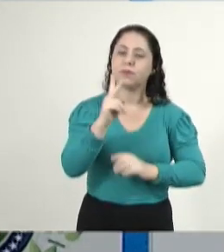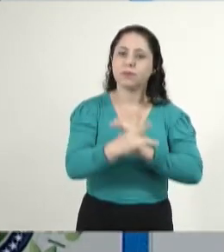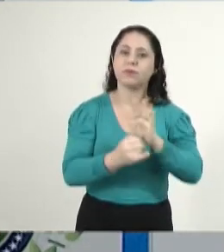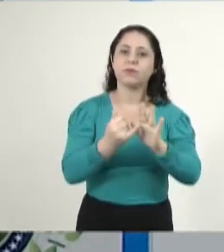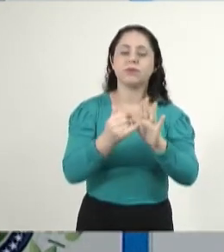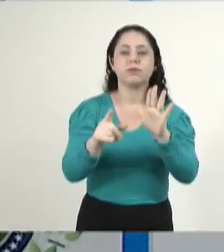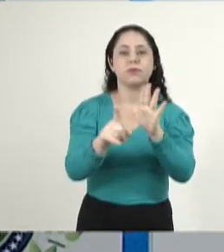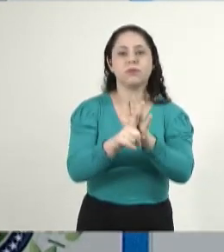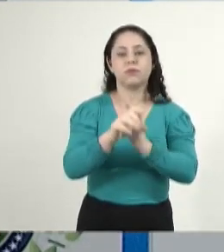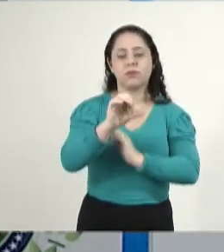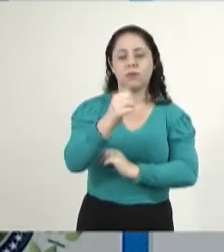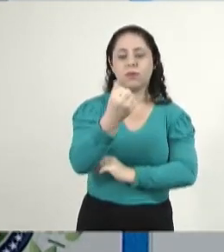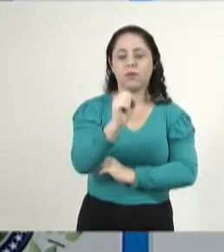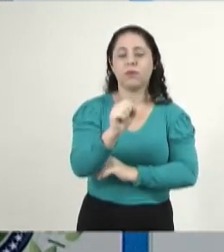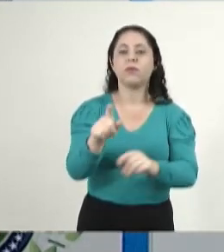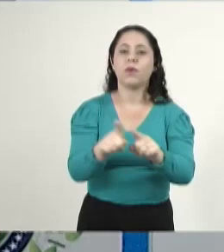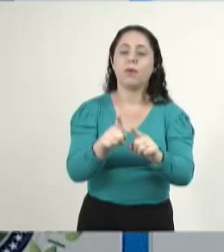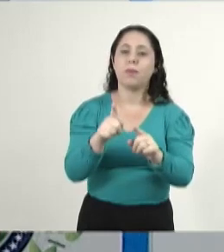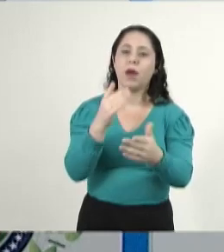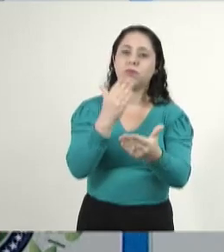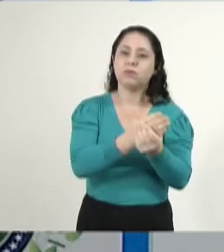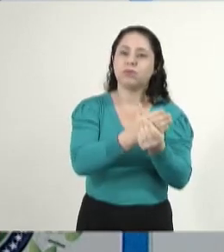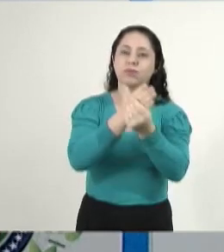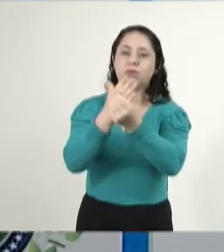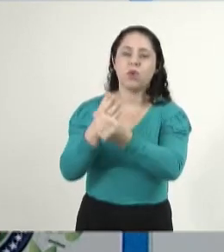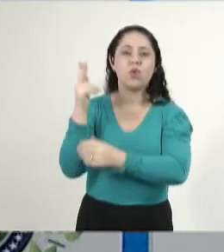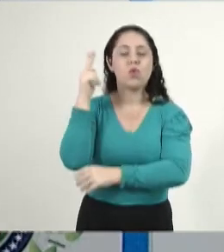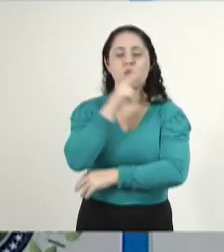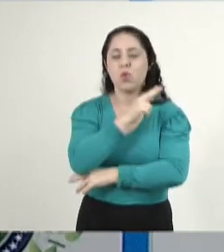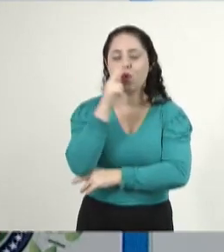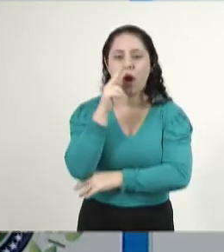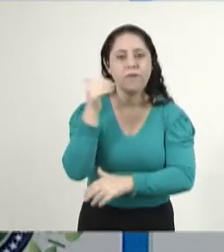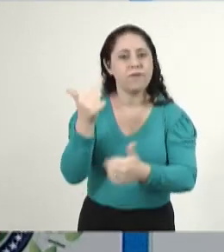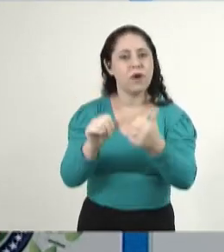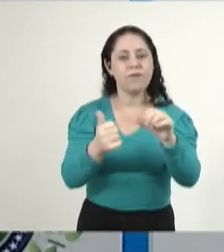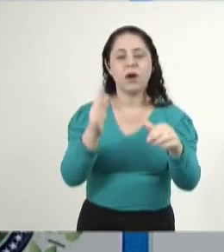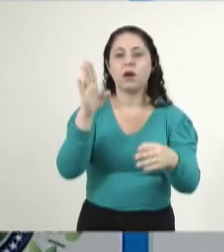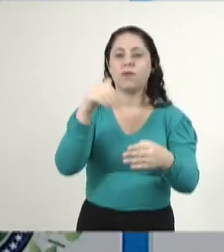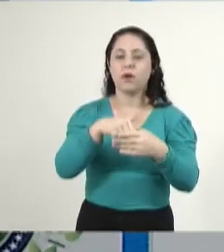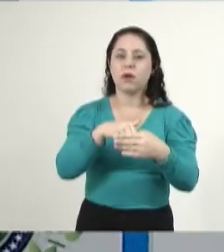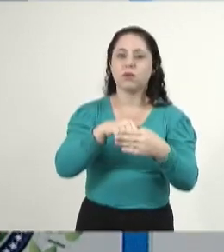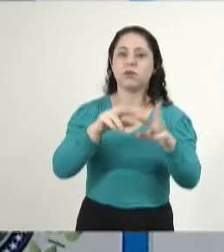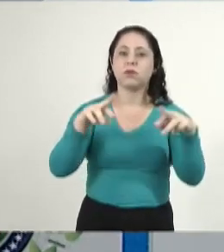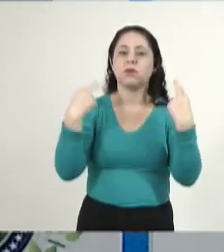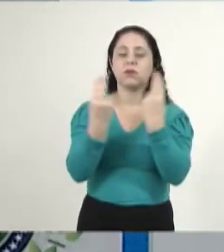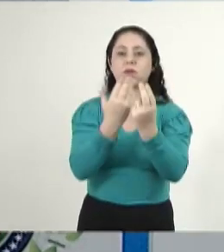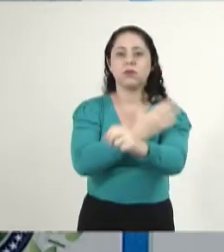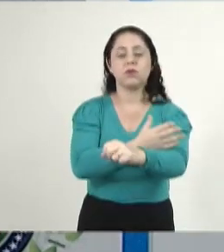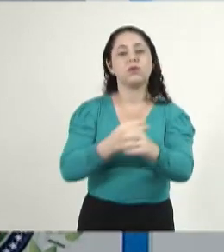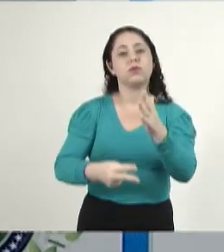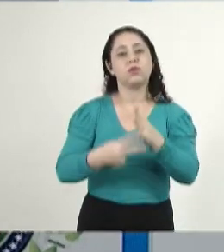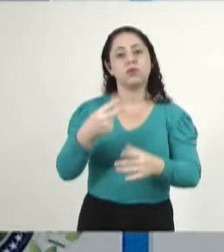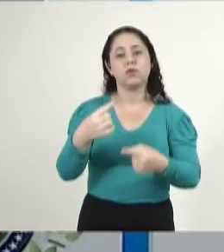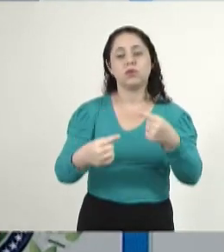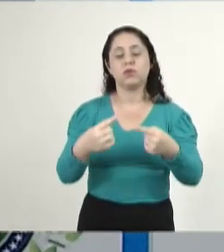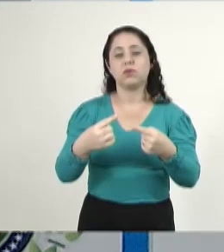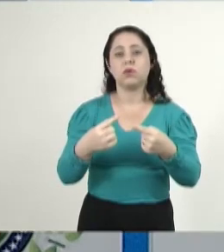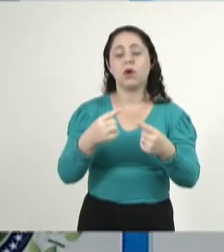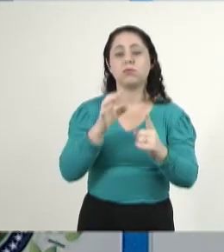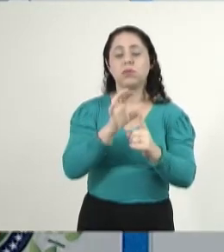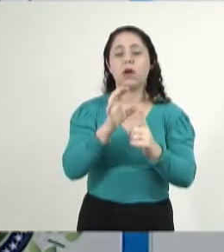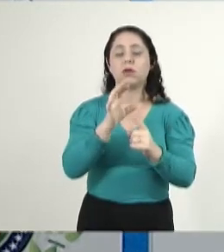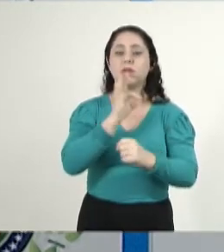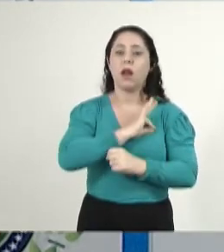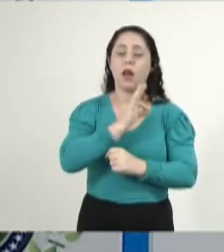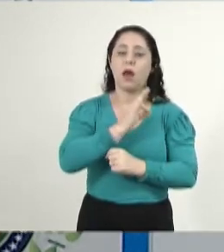projeto de lei de número 98, ele também está tramitando em regime de urgência e já nas próximas sessões deve ser votado em segunda discussão. Incide sobre a